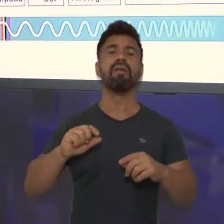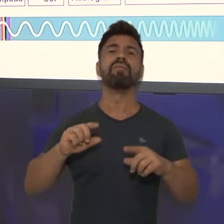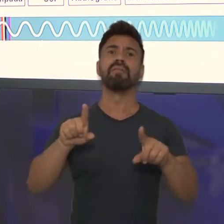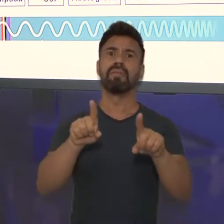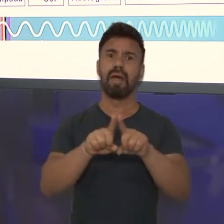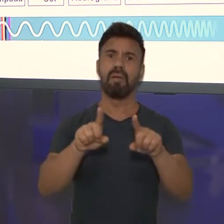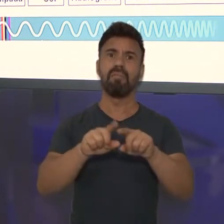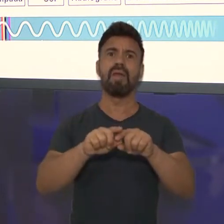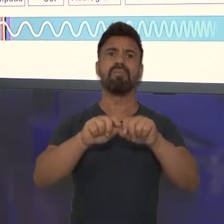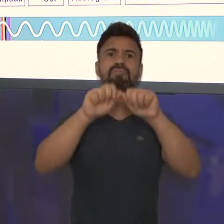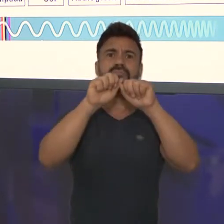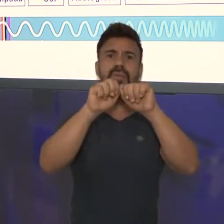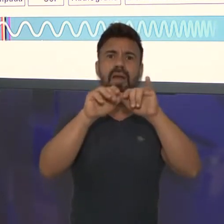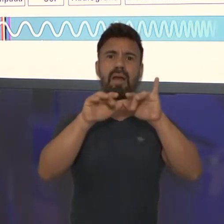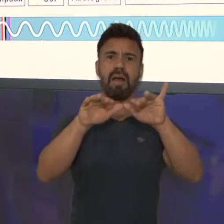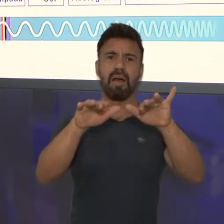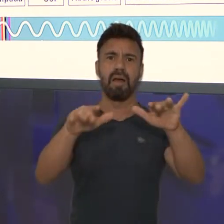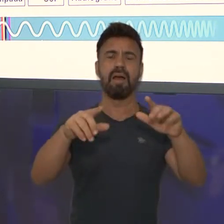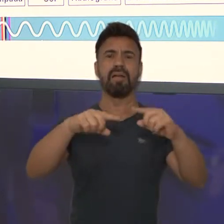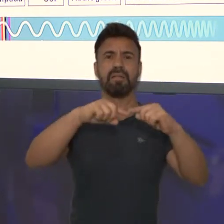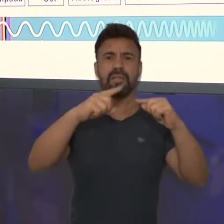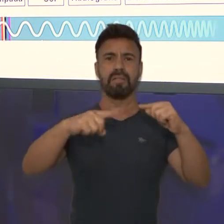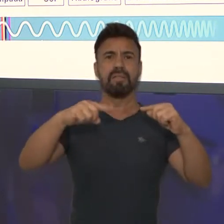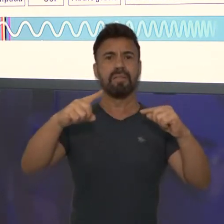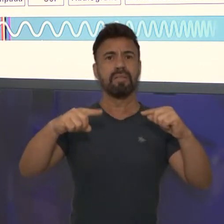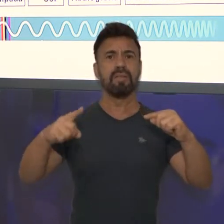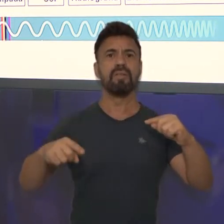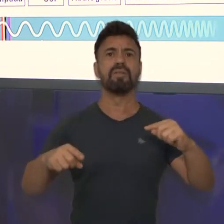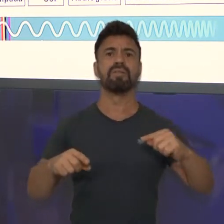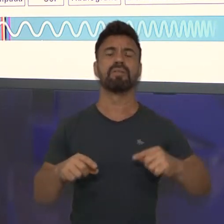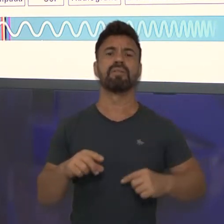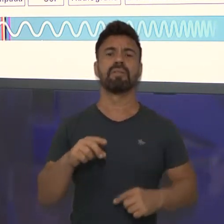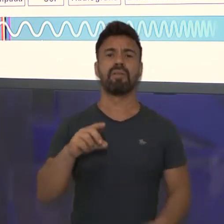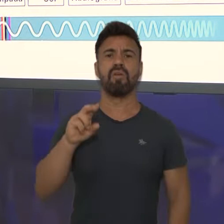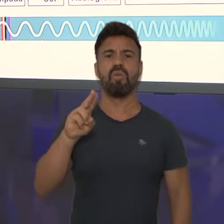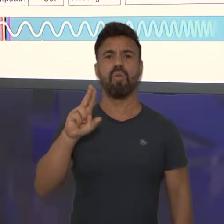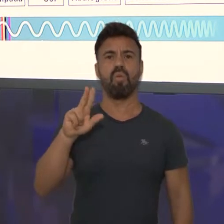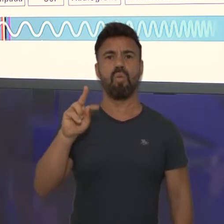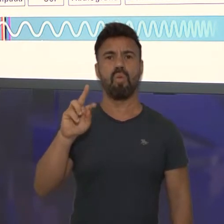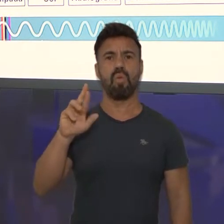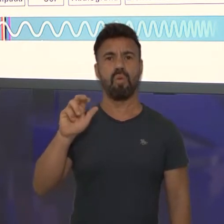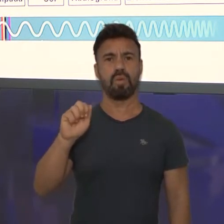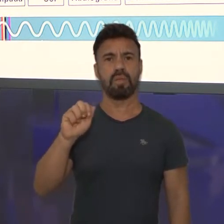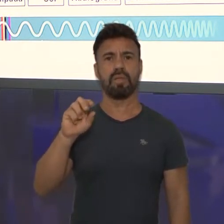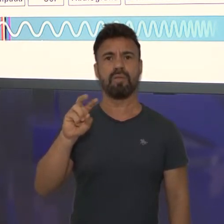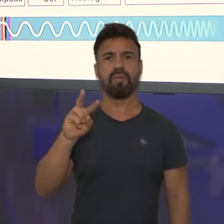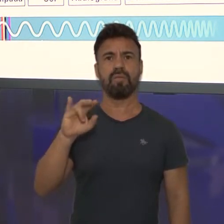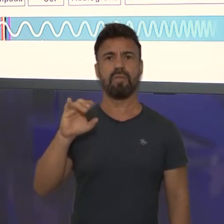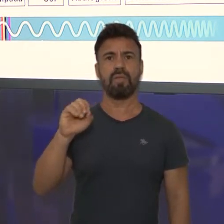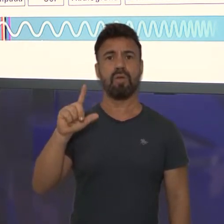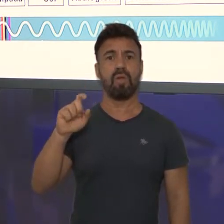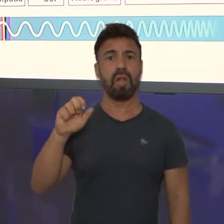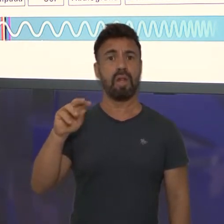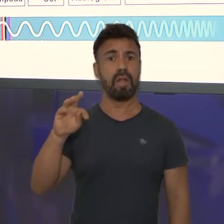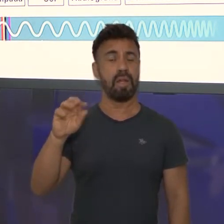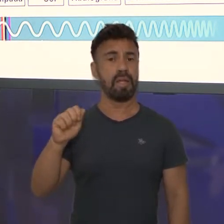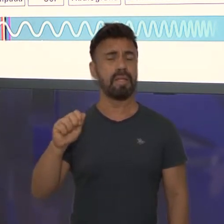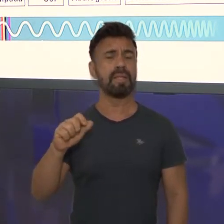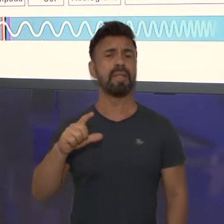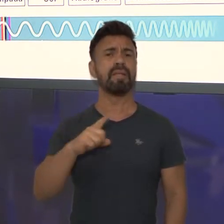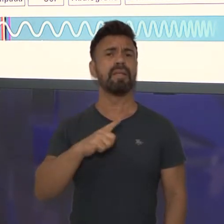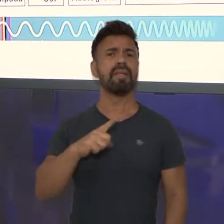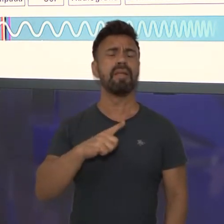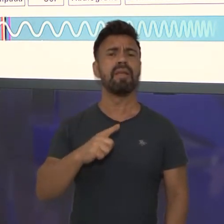radiações ultravioletas, tá? Essa radiação ultravioleta, ela traz um